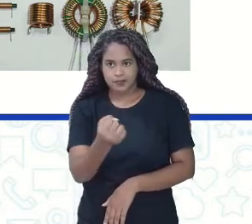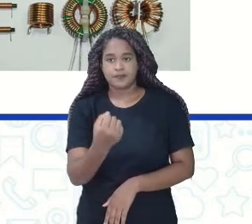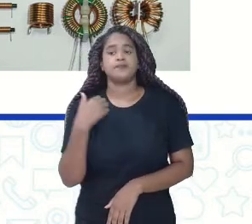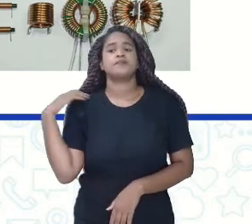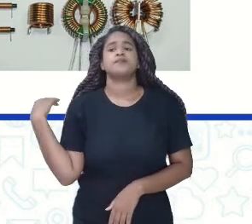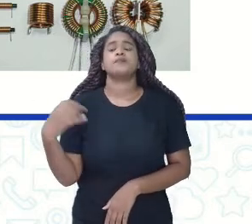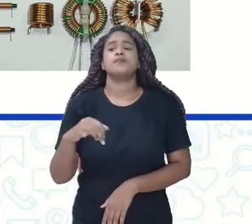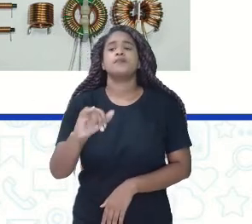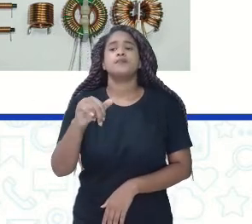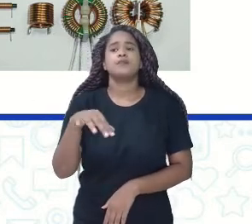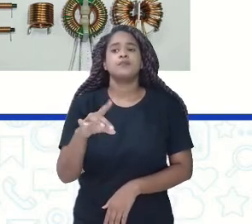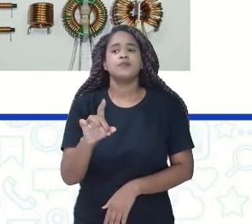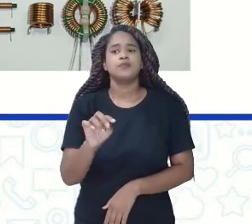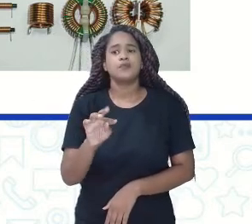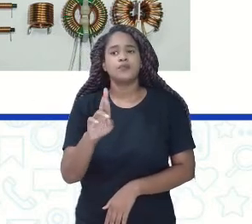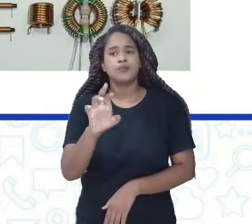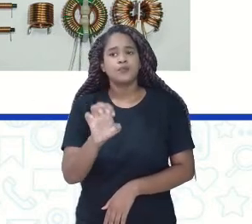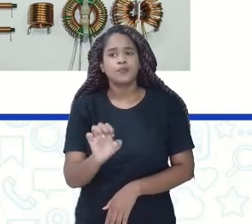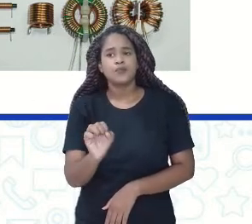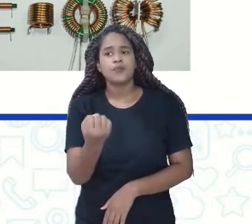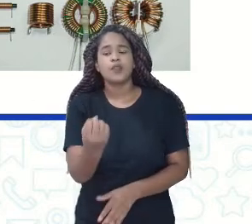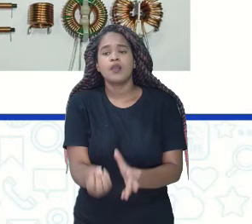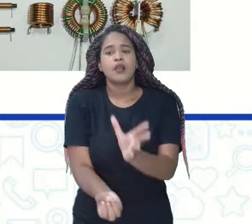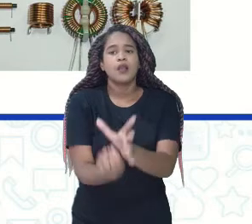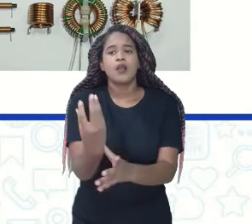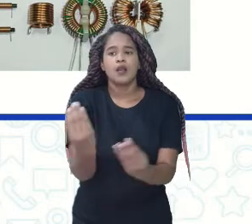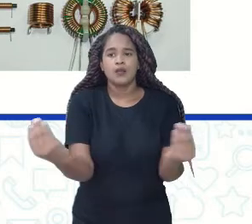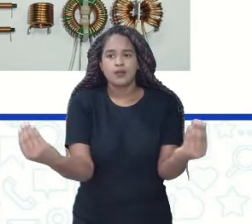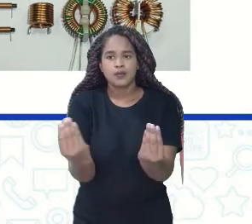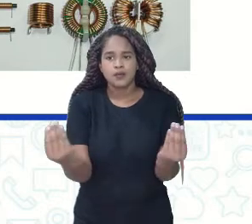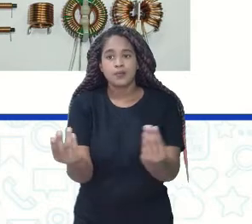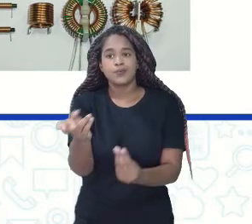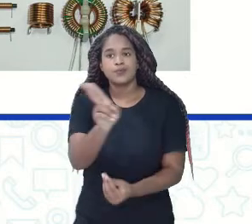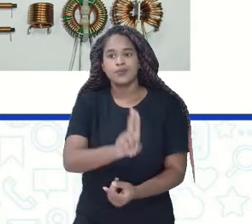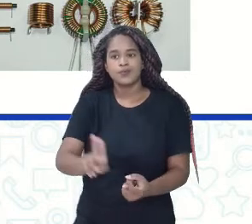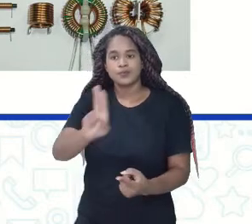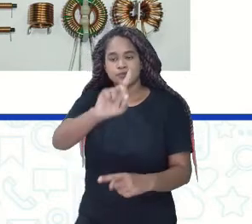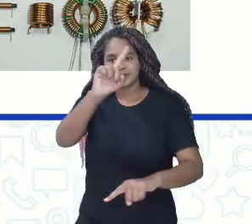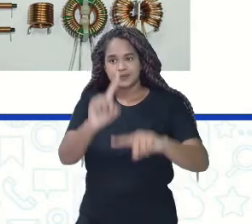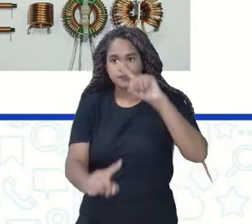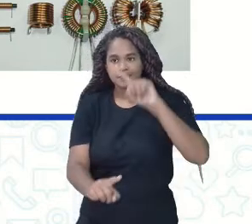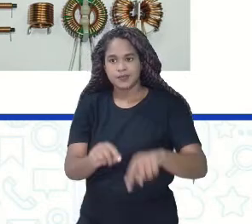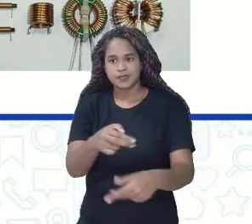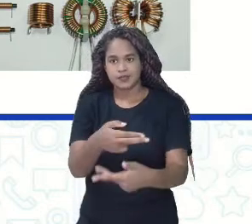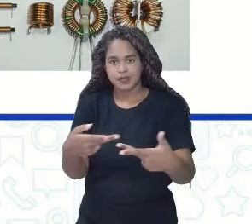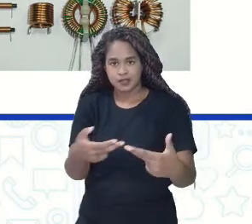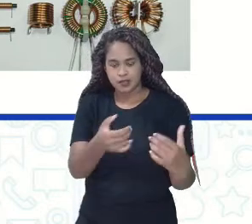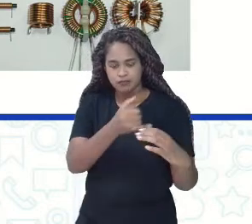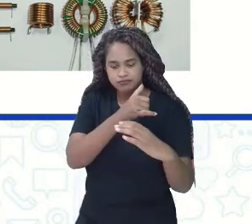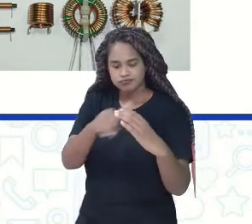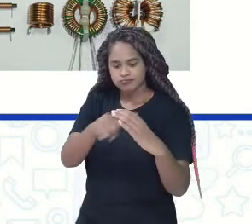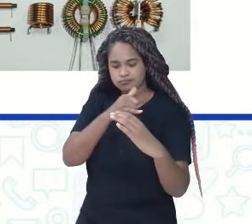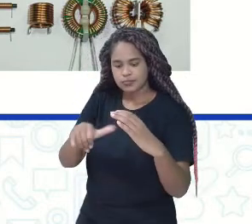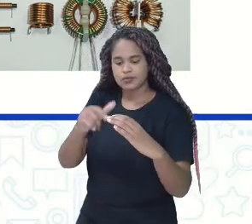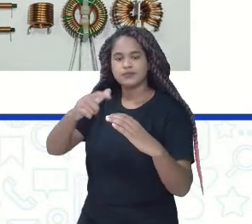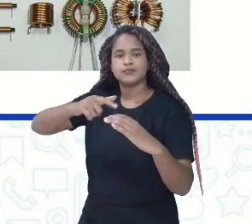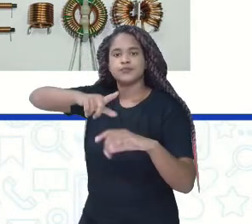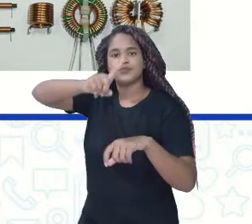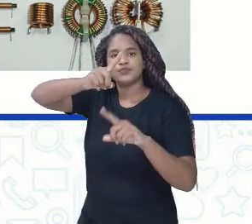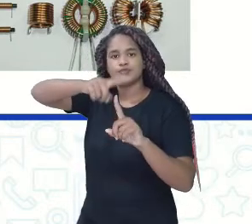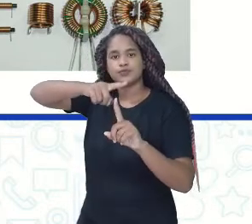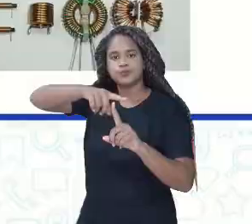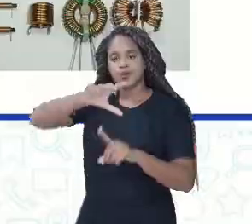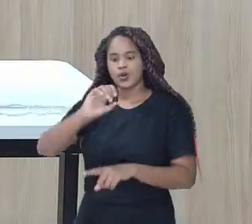são geralmente construídos como uma bobina de um material condutor, como o cobre. Então, esses indutores, eles